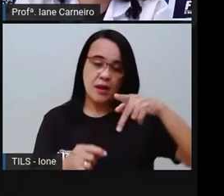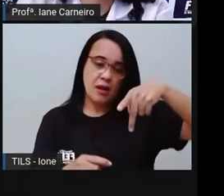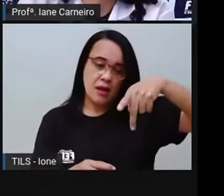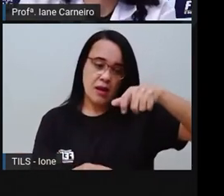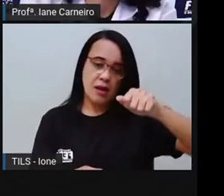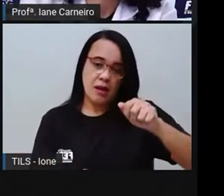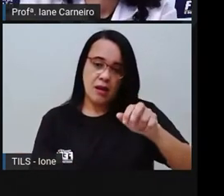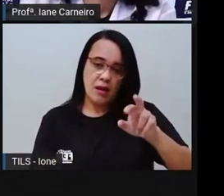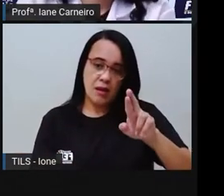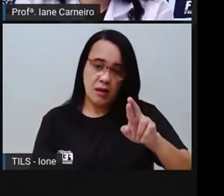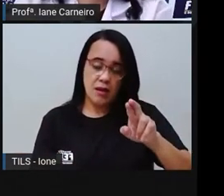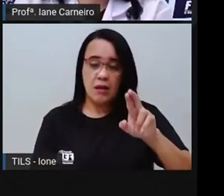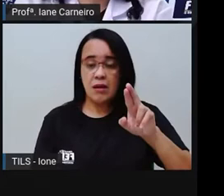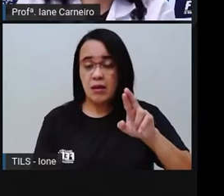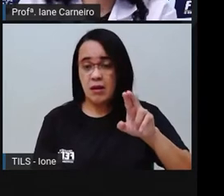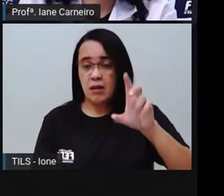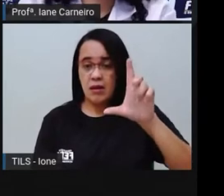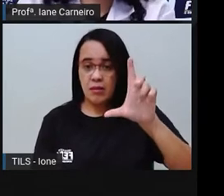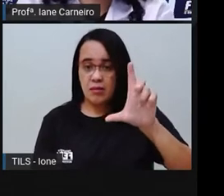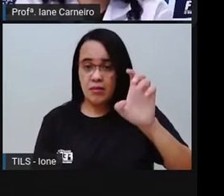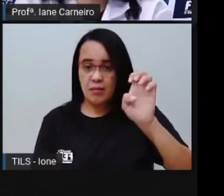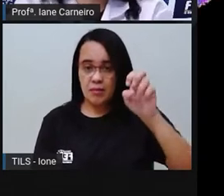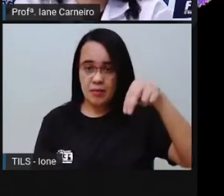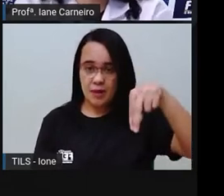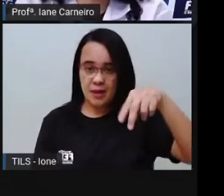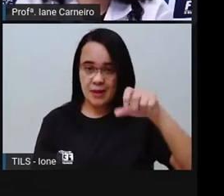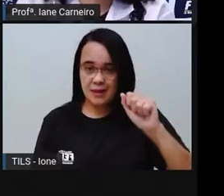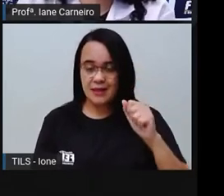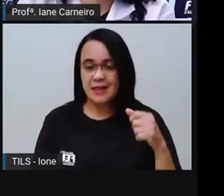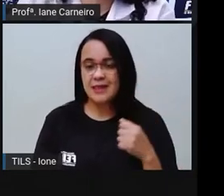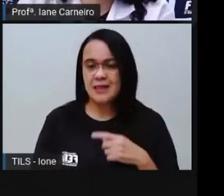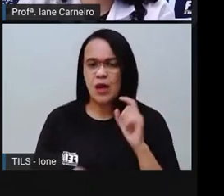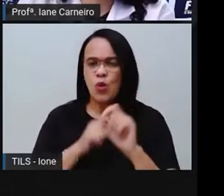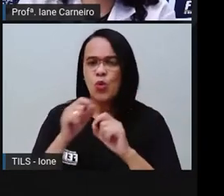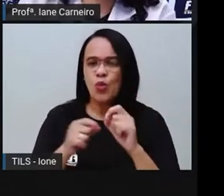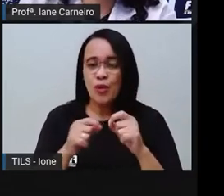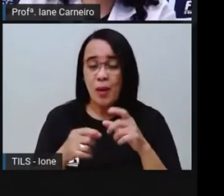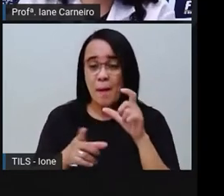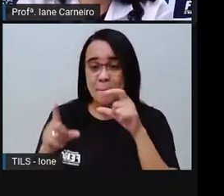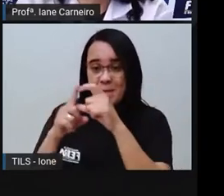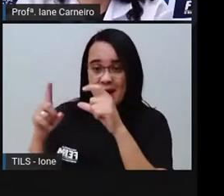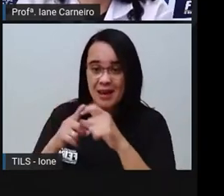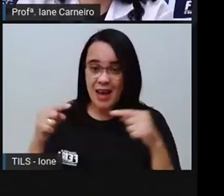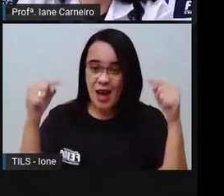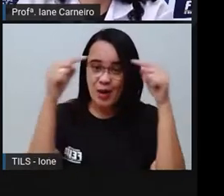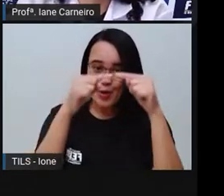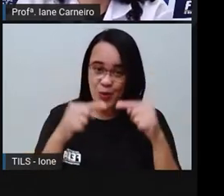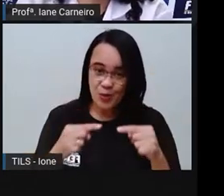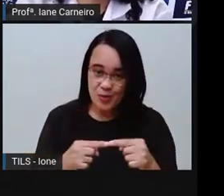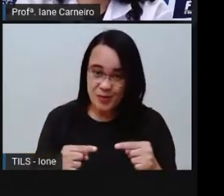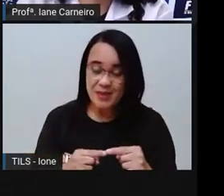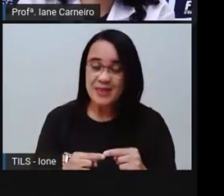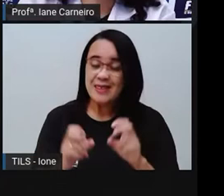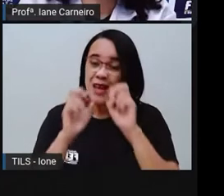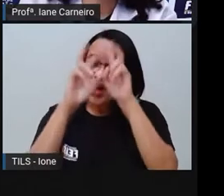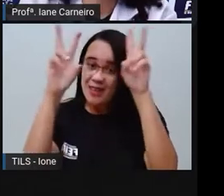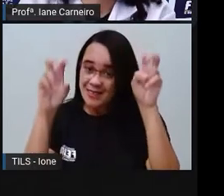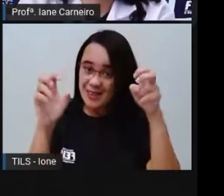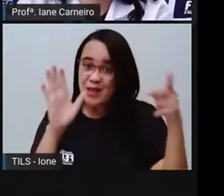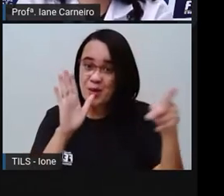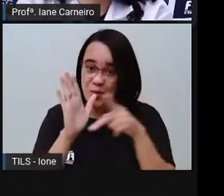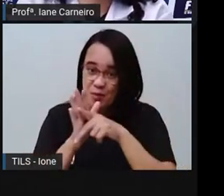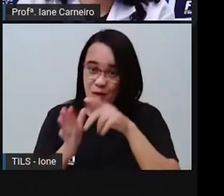de palavras com temática infantil com rimas e que fazem parte do folclore